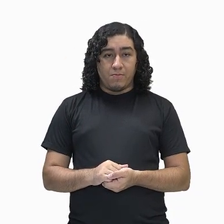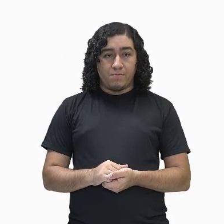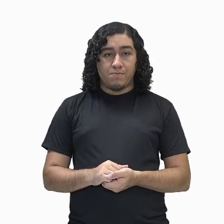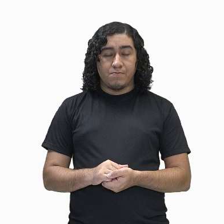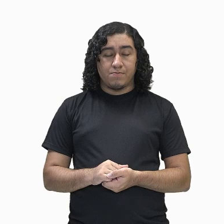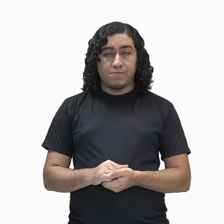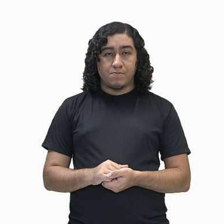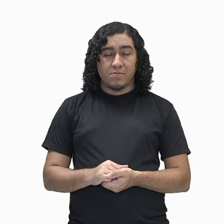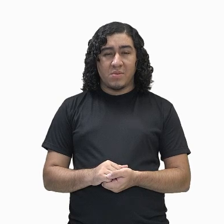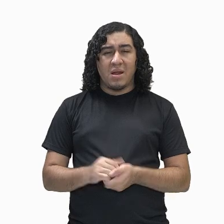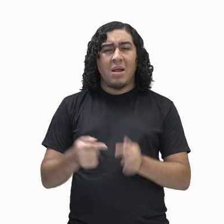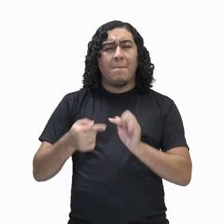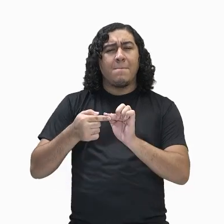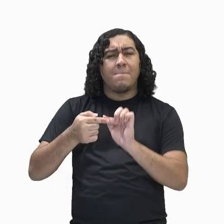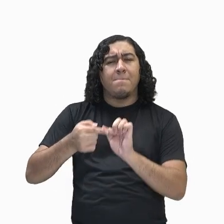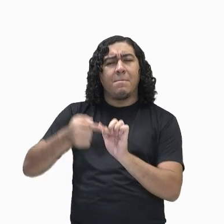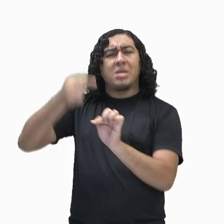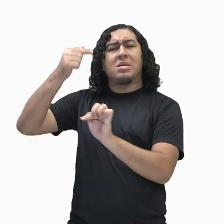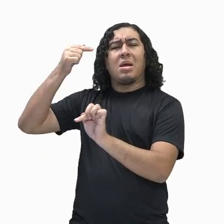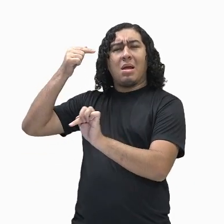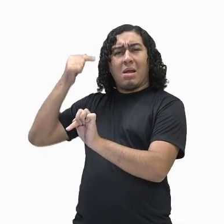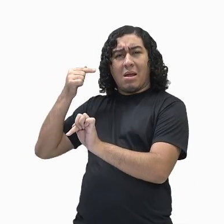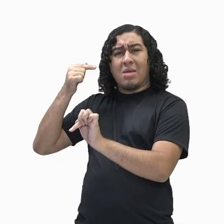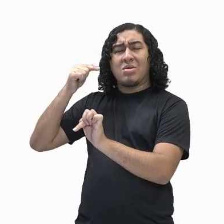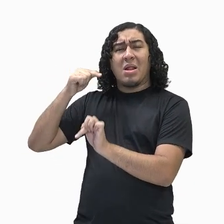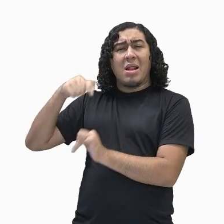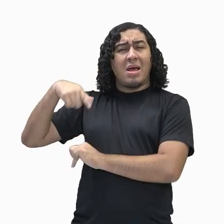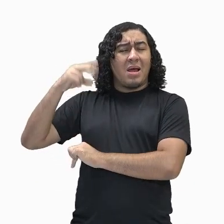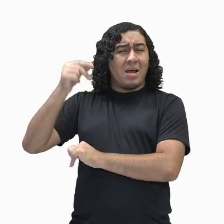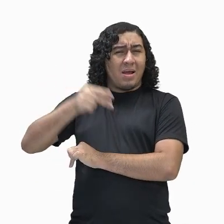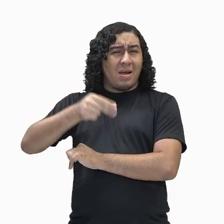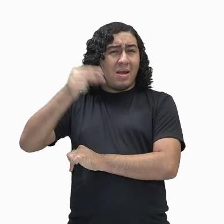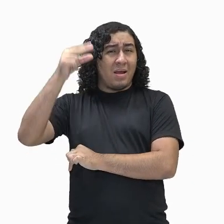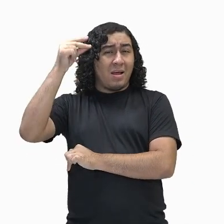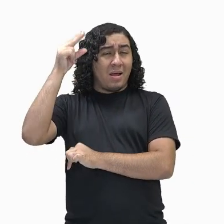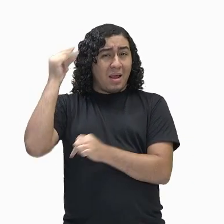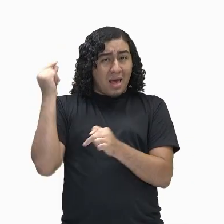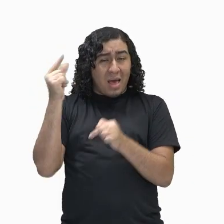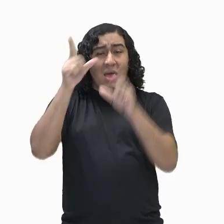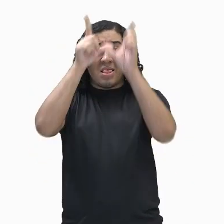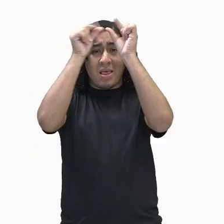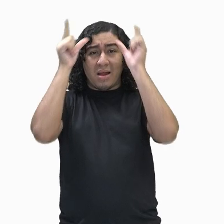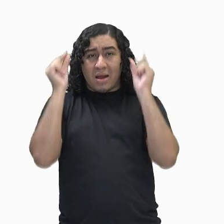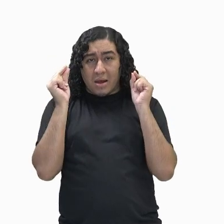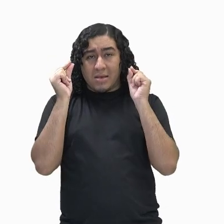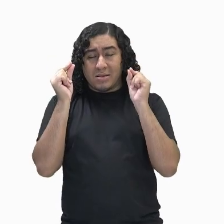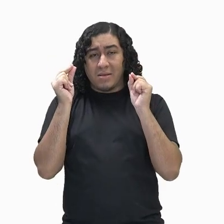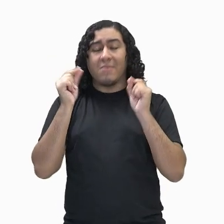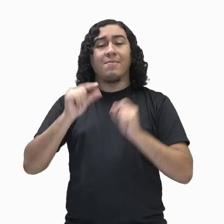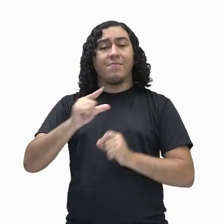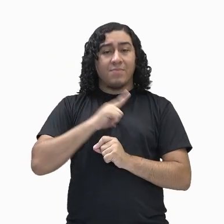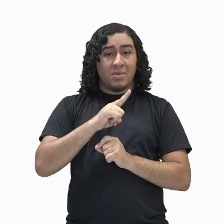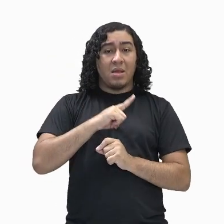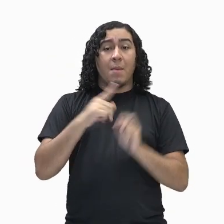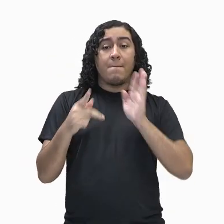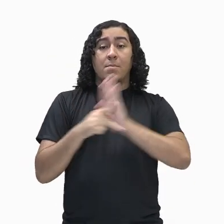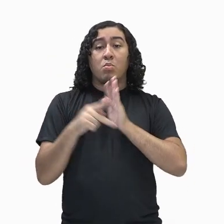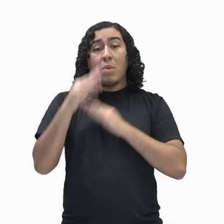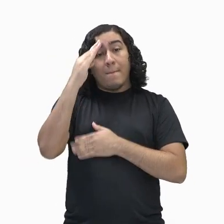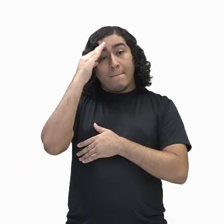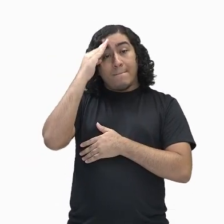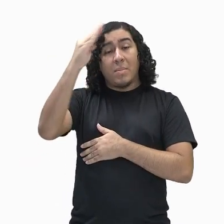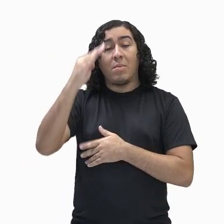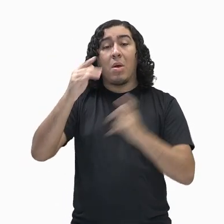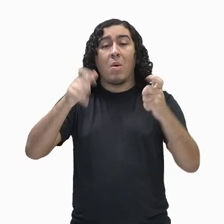Grécia Antiga, que é a nossa herança cultural, que foi deixada aí pela Antiguidade como fonte